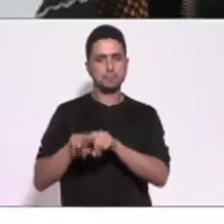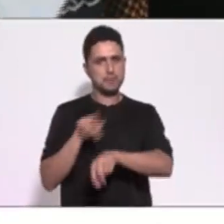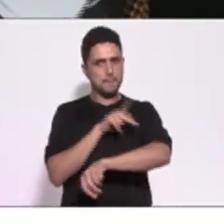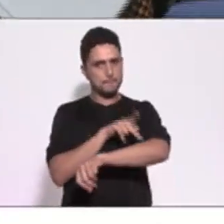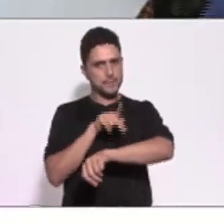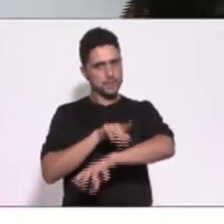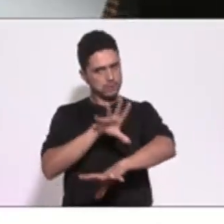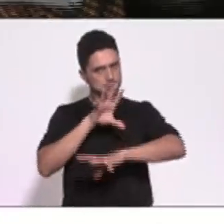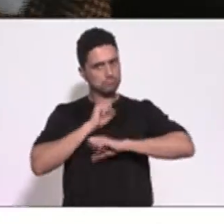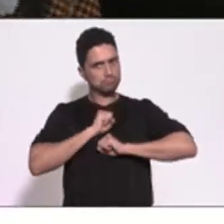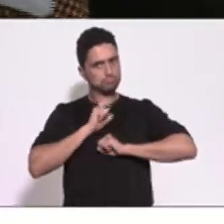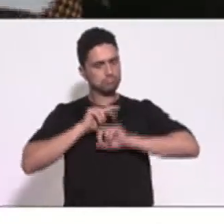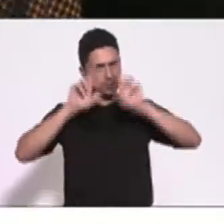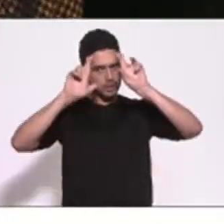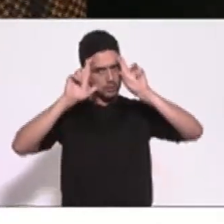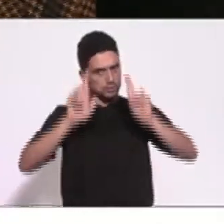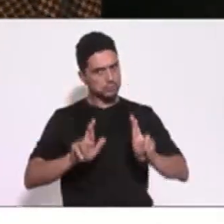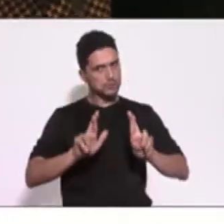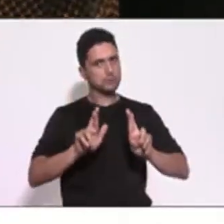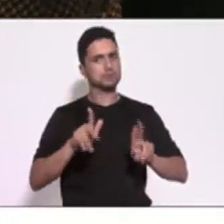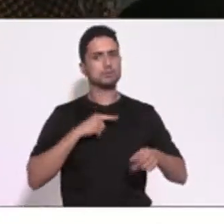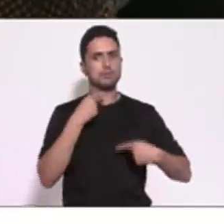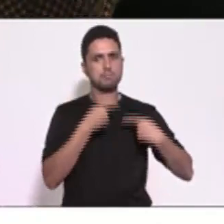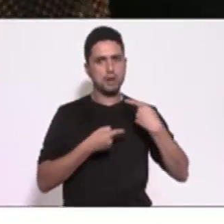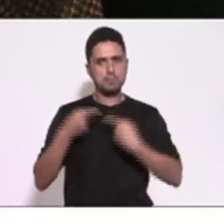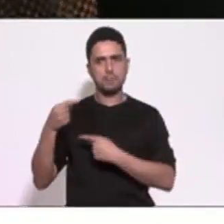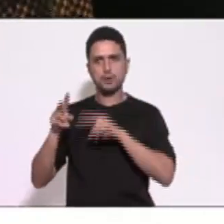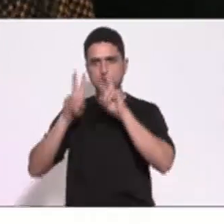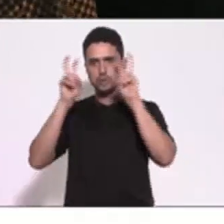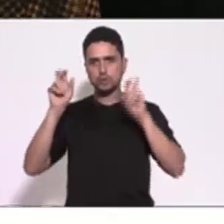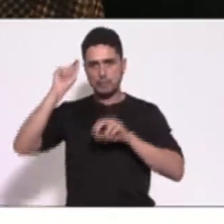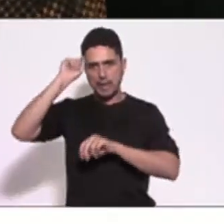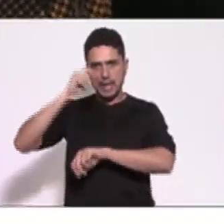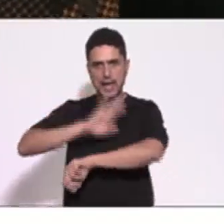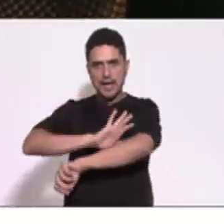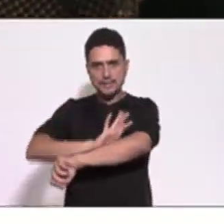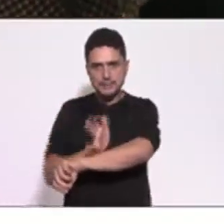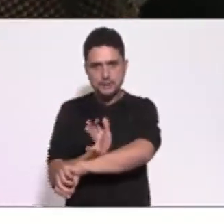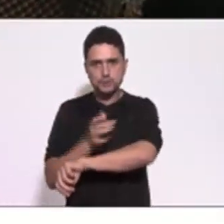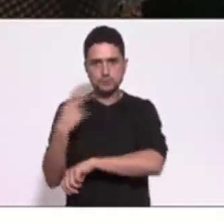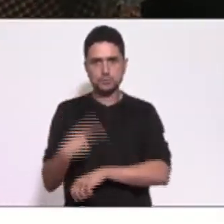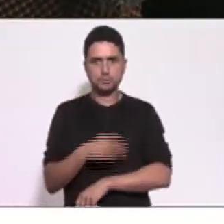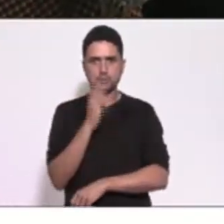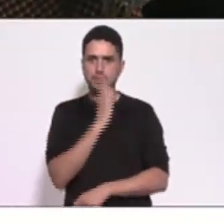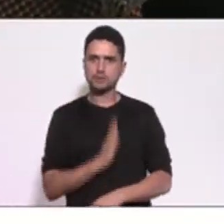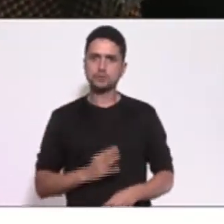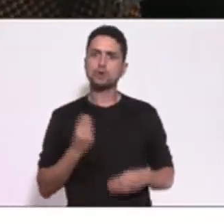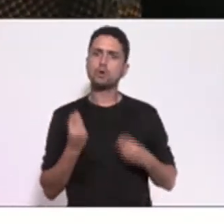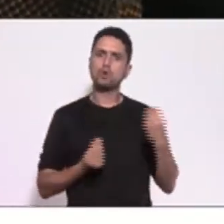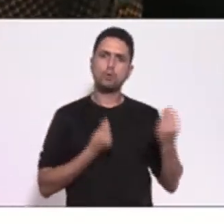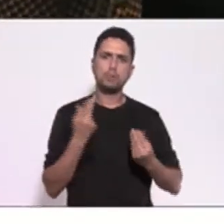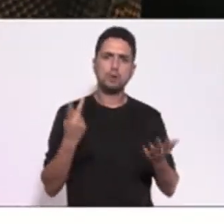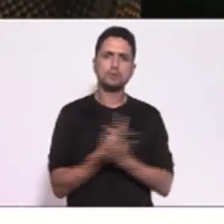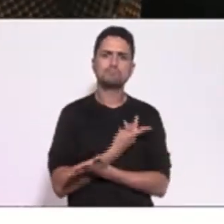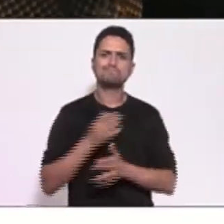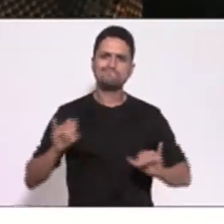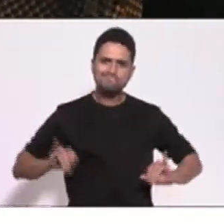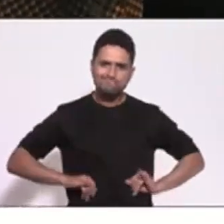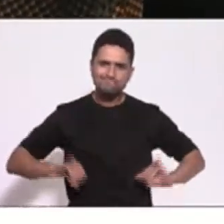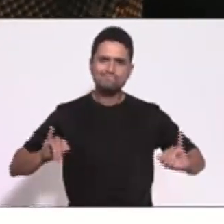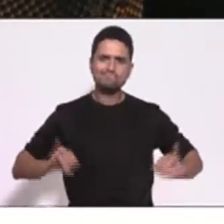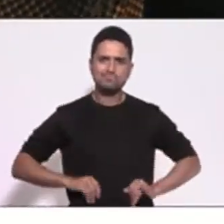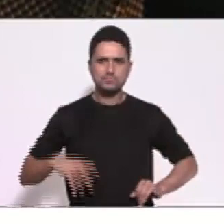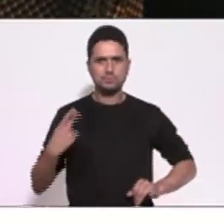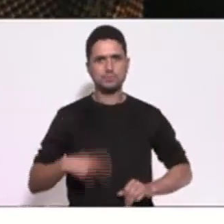o reconhecimento desse debate sobre o racismo no Brasil e o quanto que ele foi doloroso. Afinal de